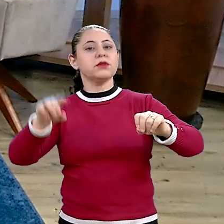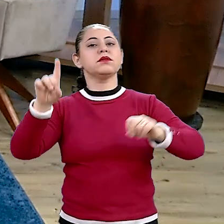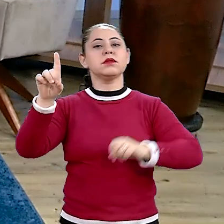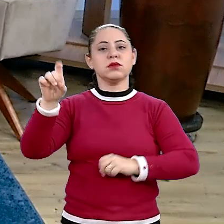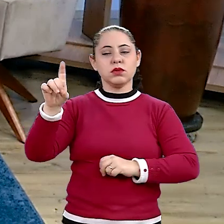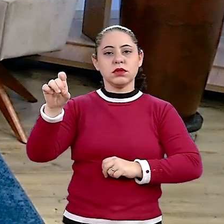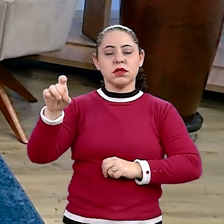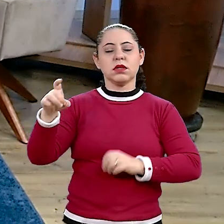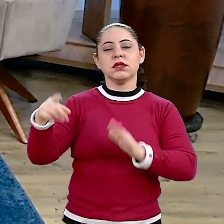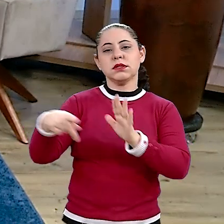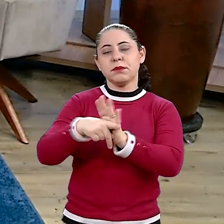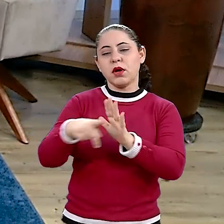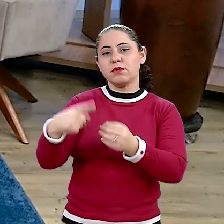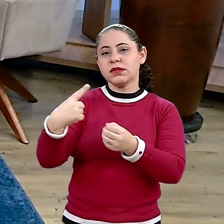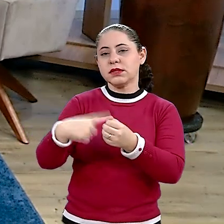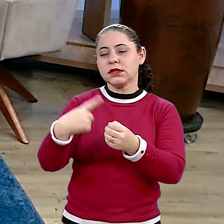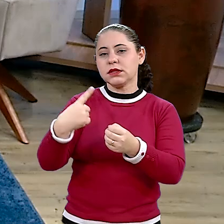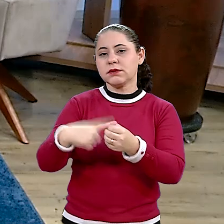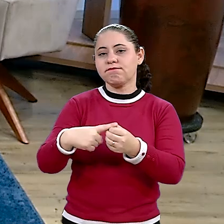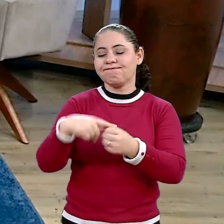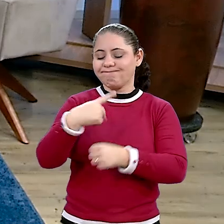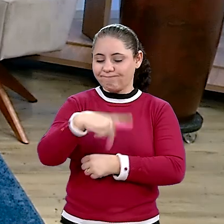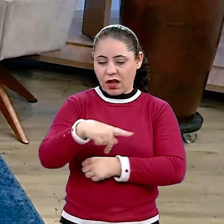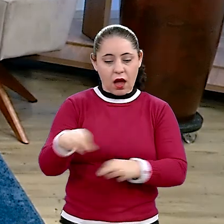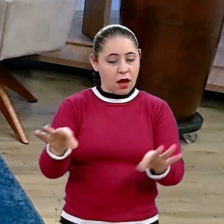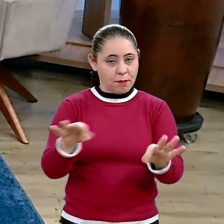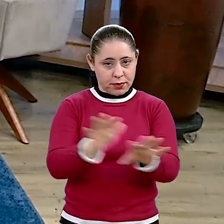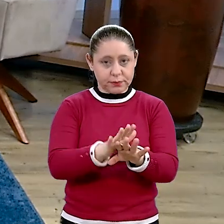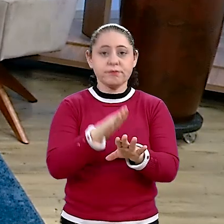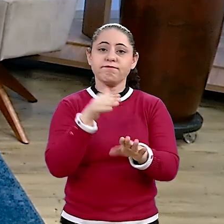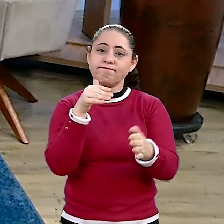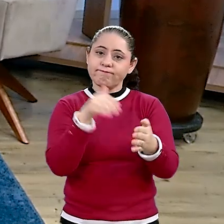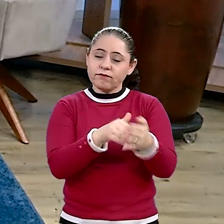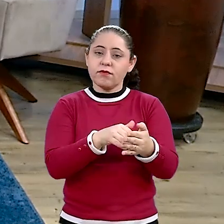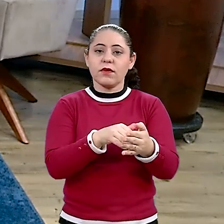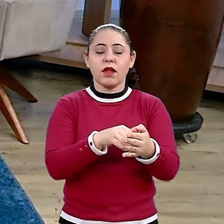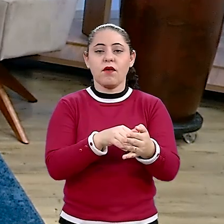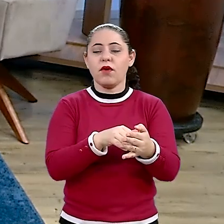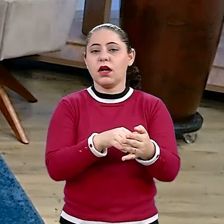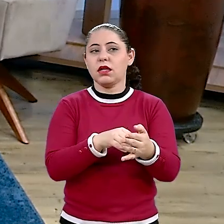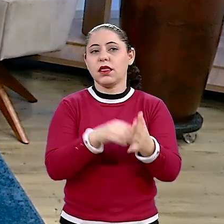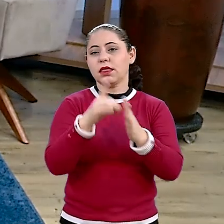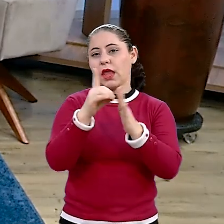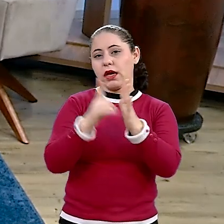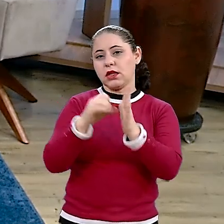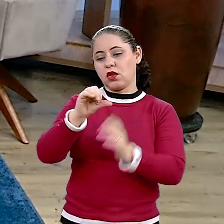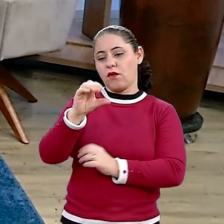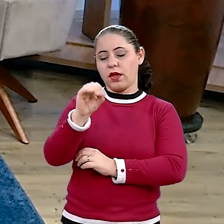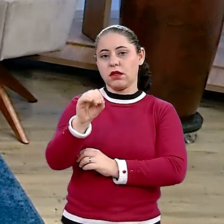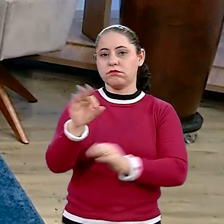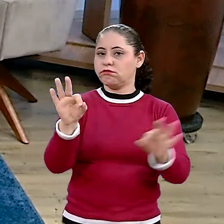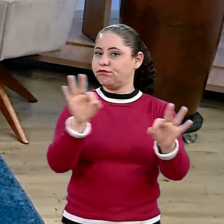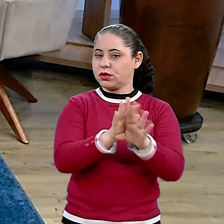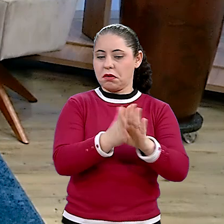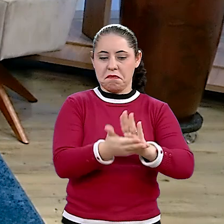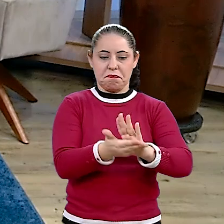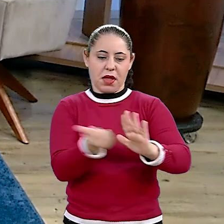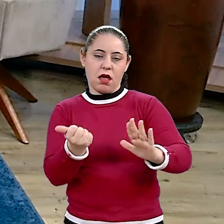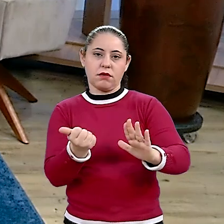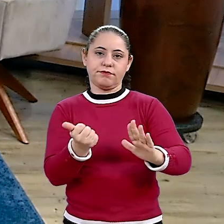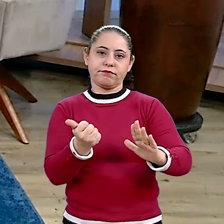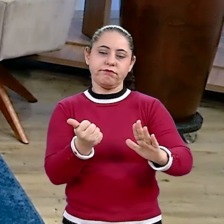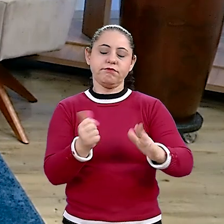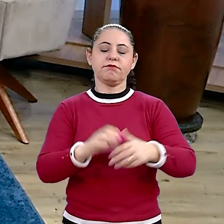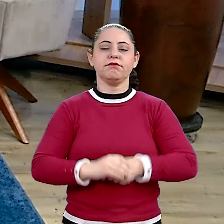por Dourados, no distrito de Itaúm e terminava em Ponta Porã. Esse ramal foi desativado já na década de 90. Então, eu